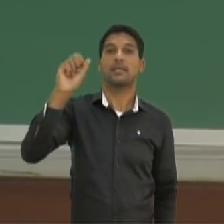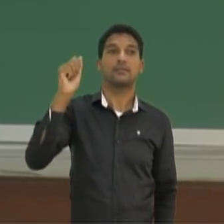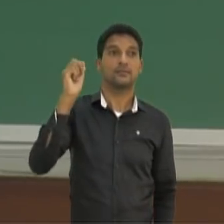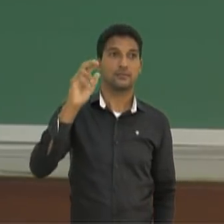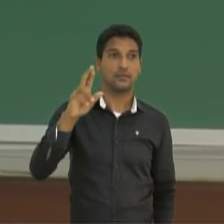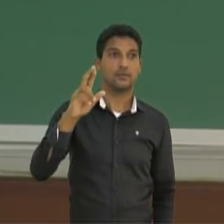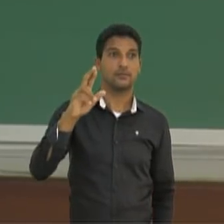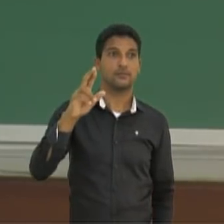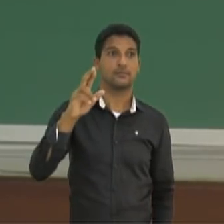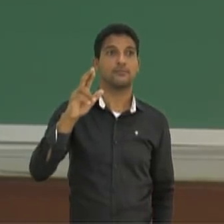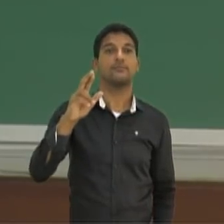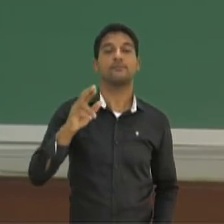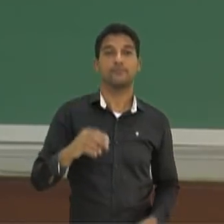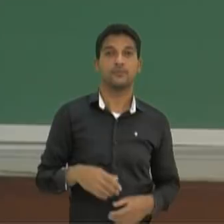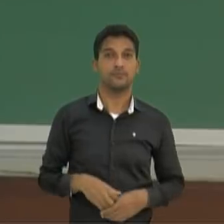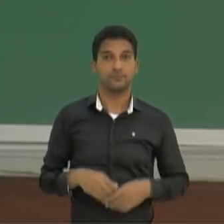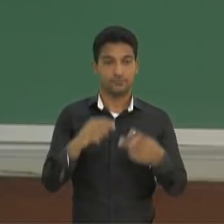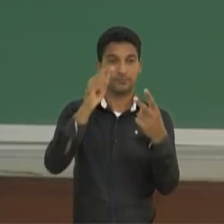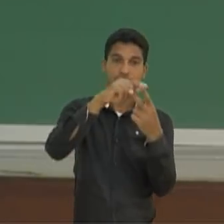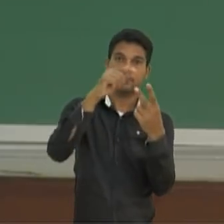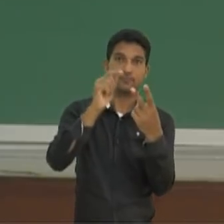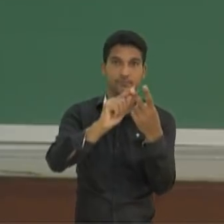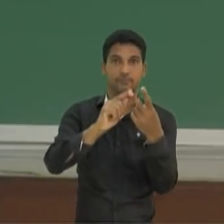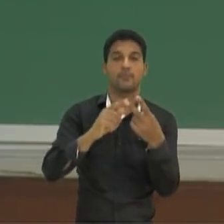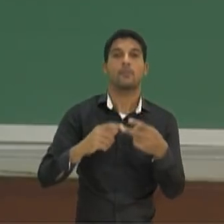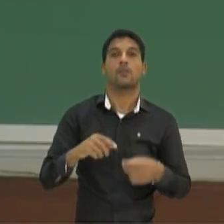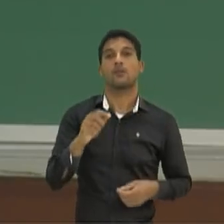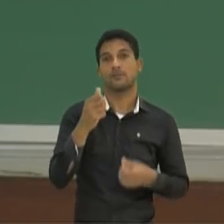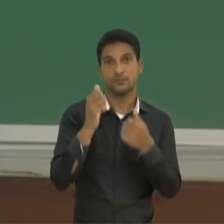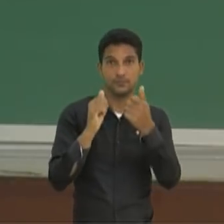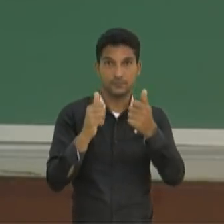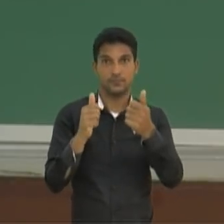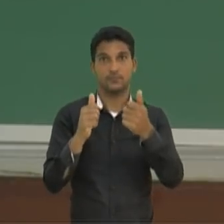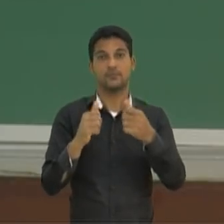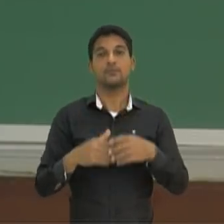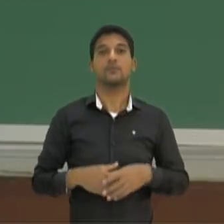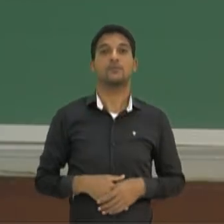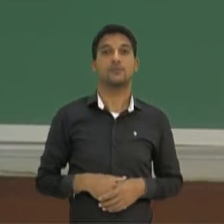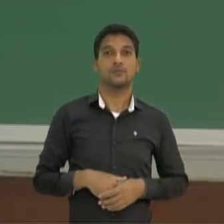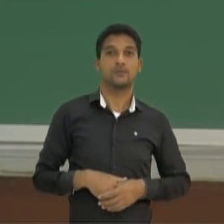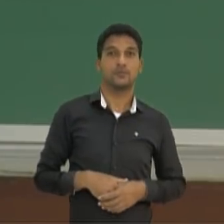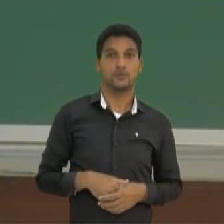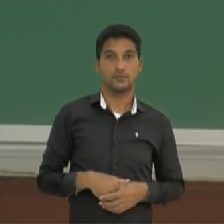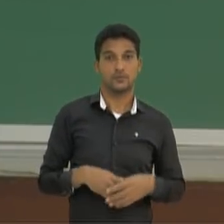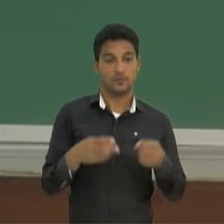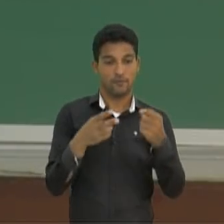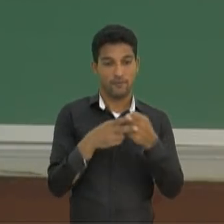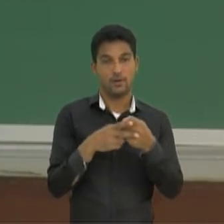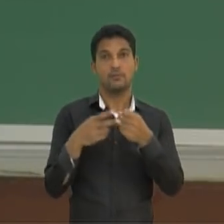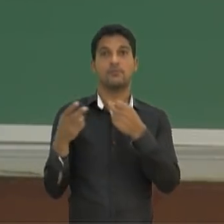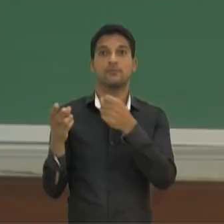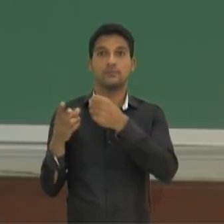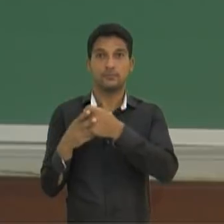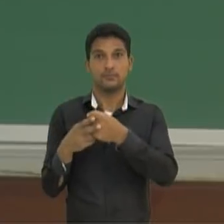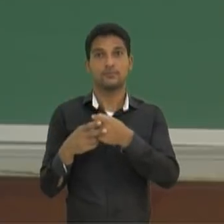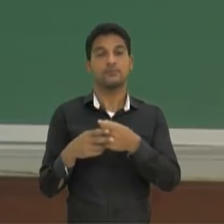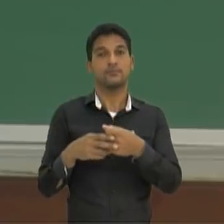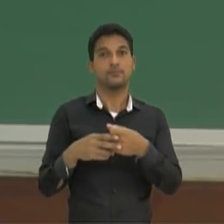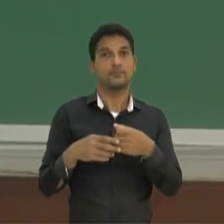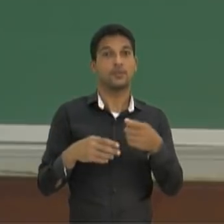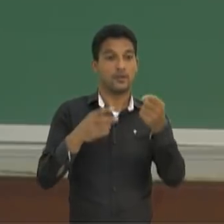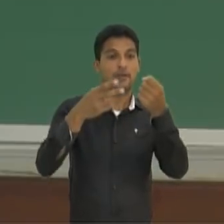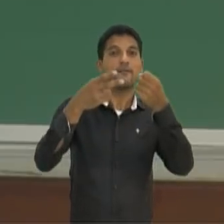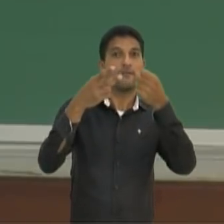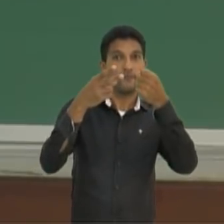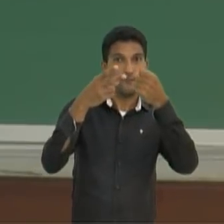aparece lá nos quadrinhos, na tirinha, acertou, ok? Conseguiu captar aí essa questão de verbos e orações, né? Sempre lembrando que verbo